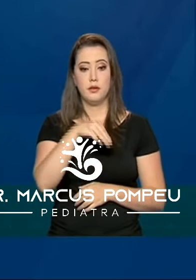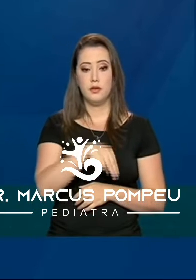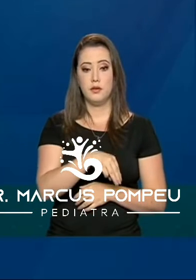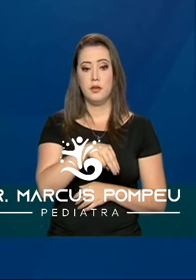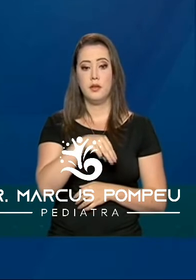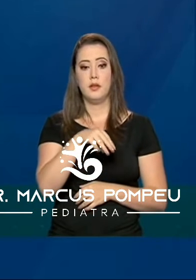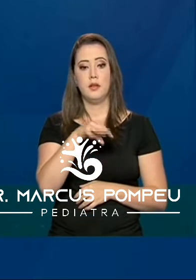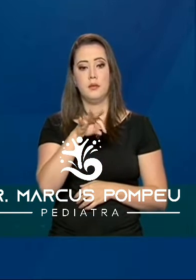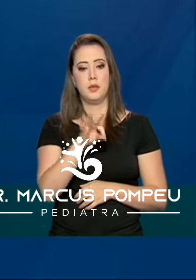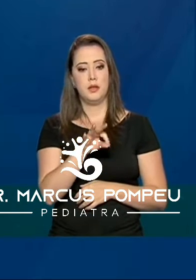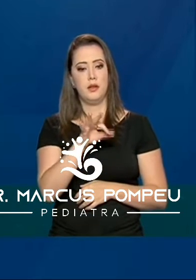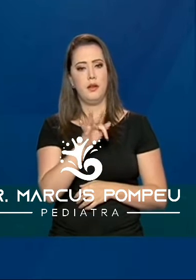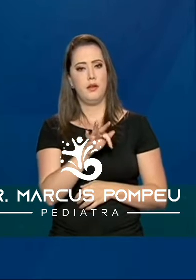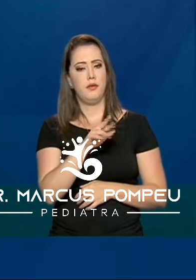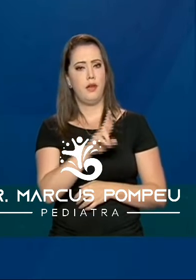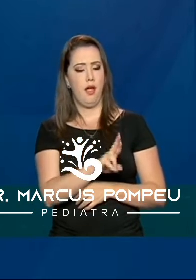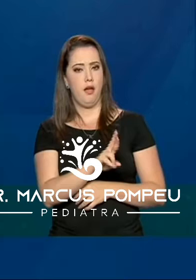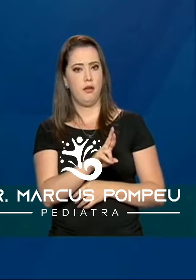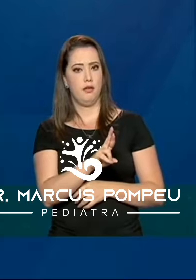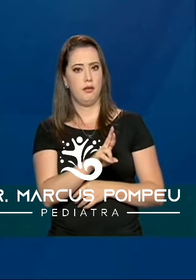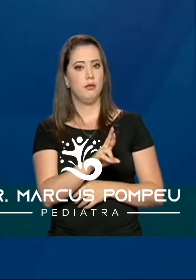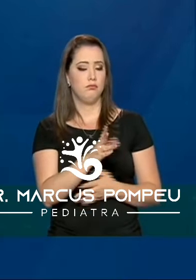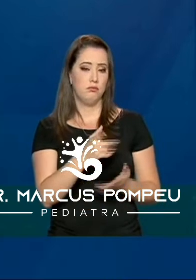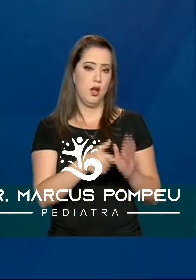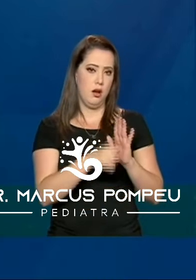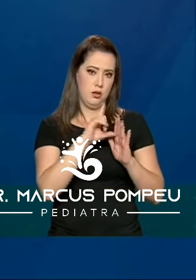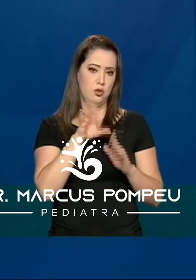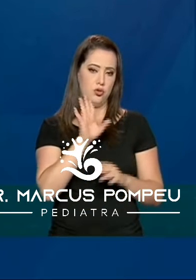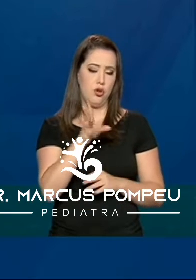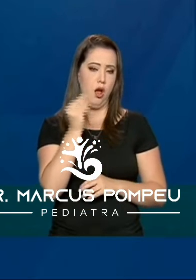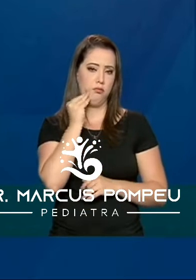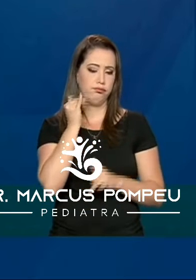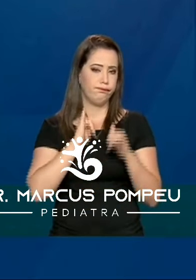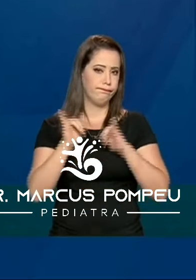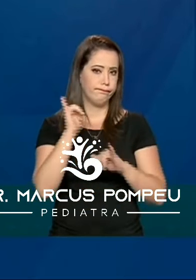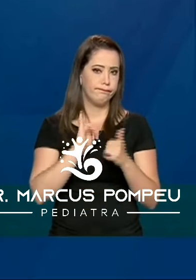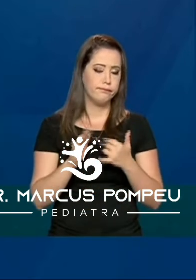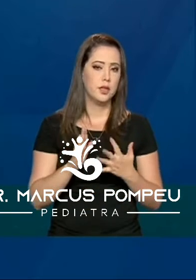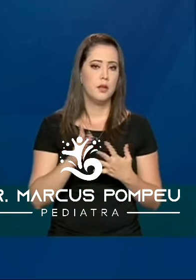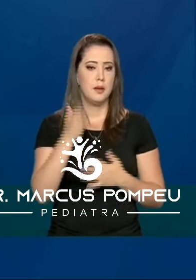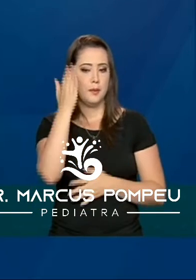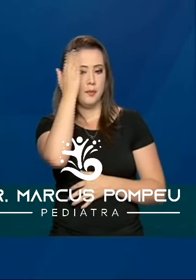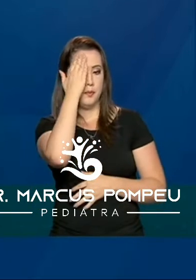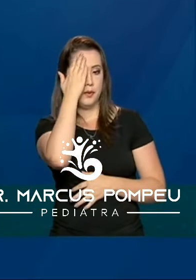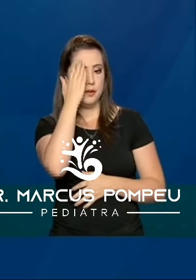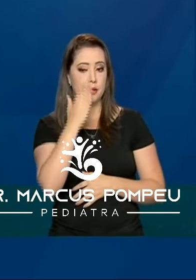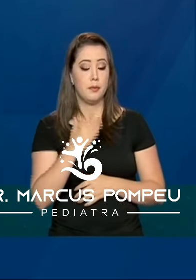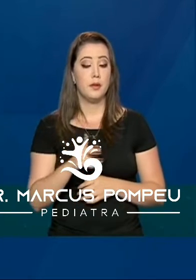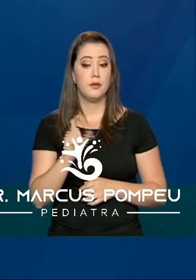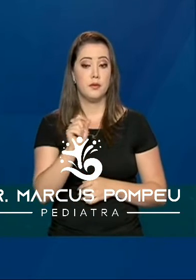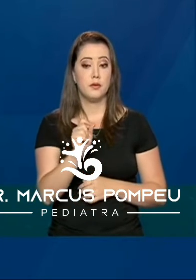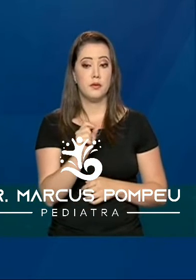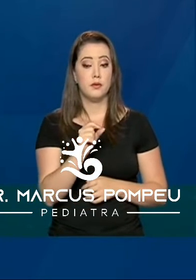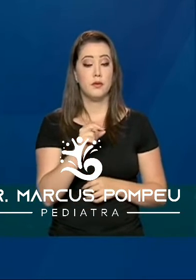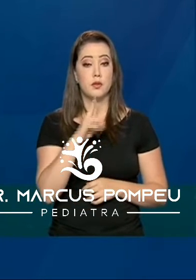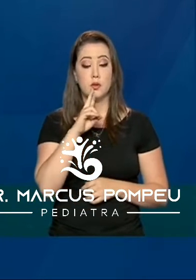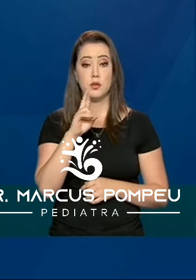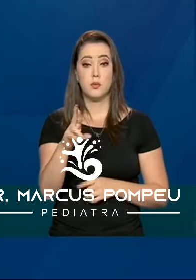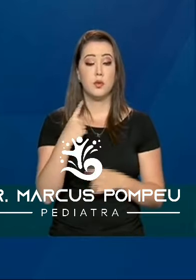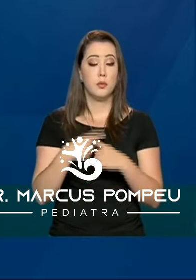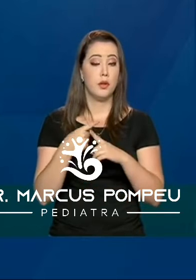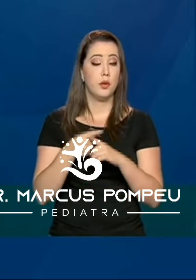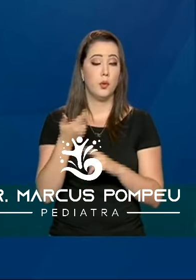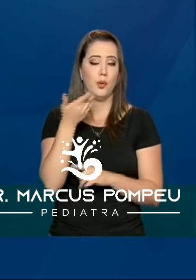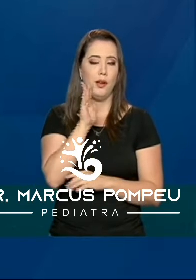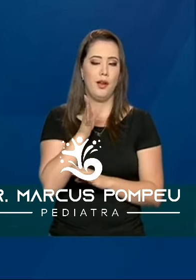MTFR, eu fiz os exames dela antes, de todo mundo, para ter o quê? Para ter a justificativa de não entrar